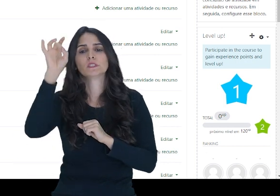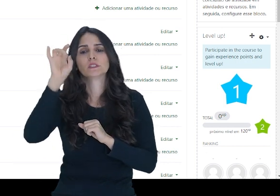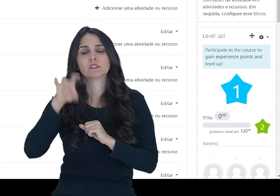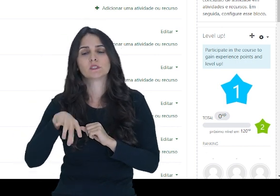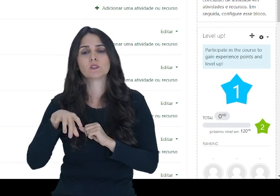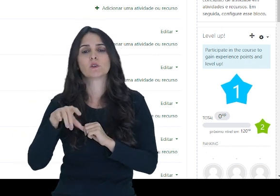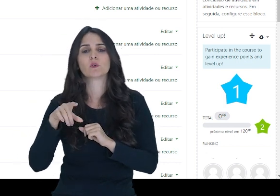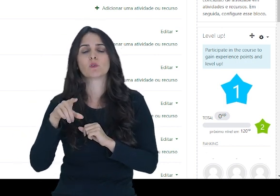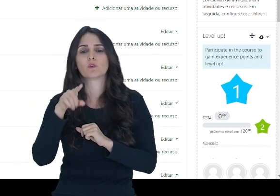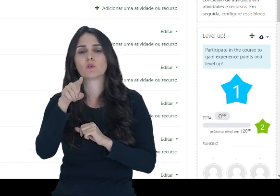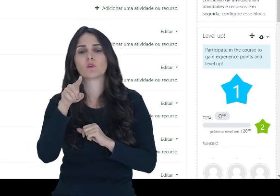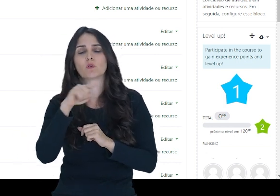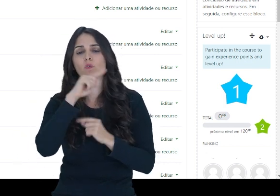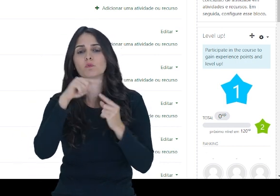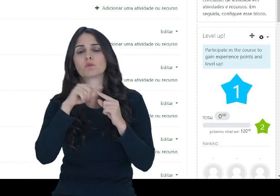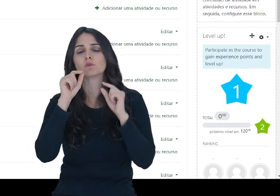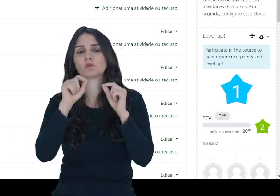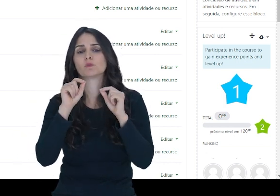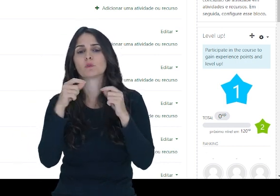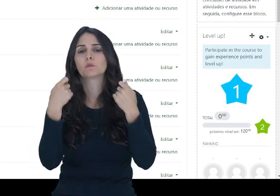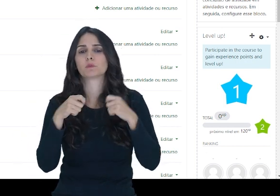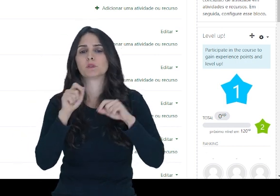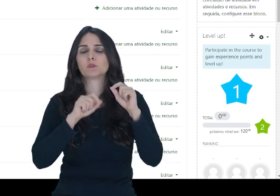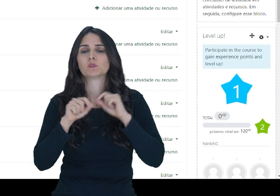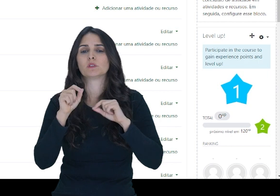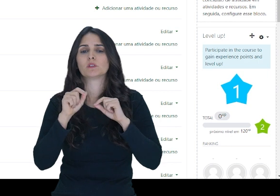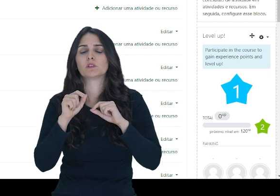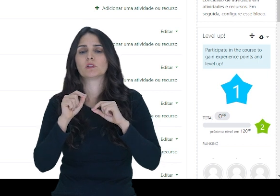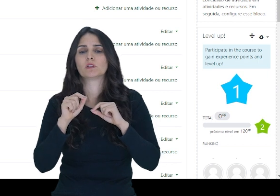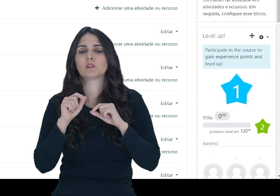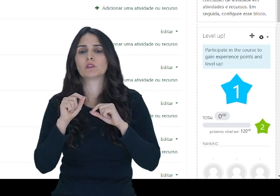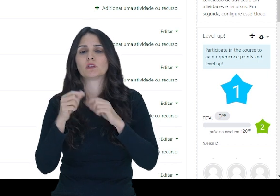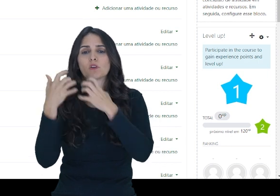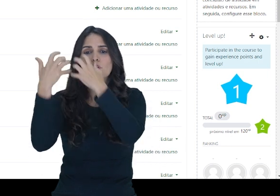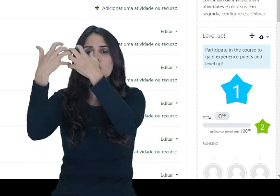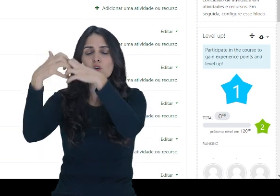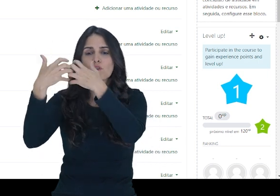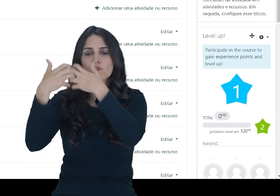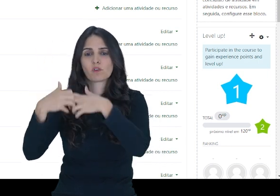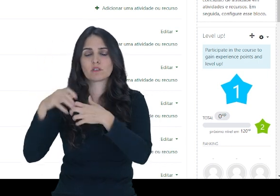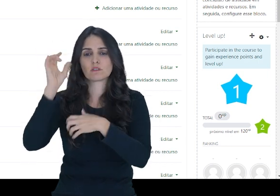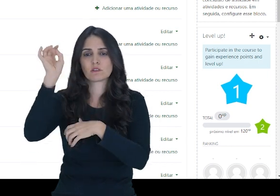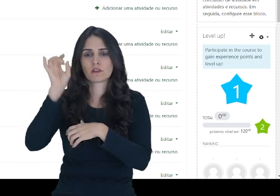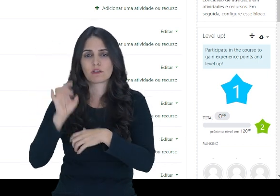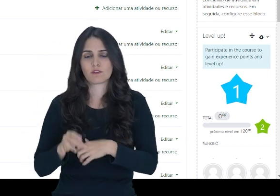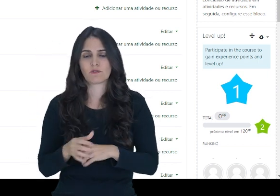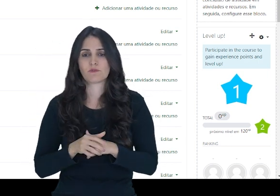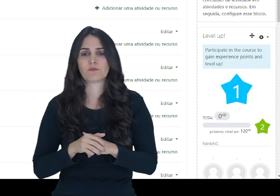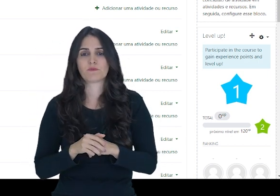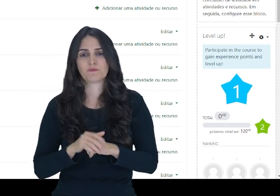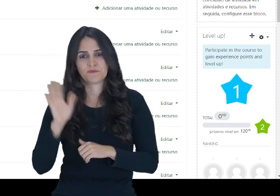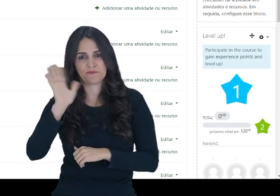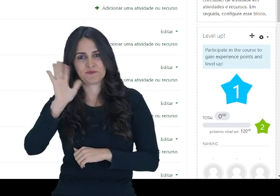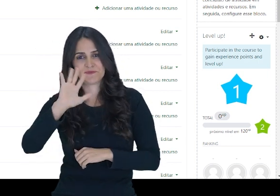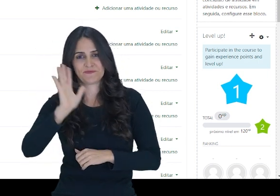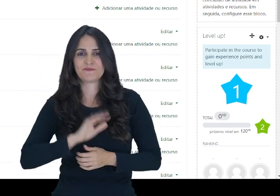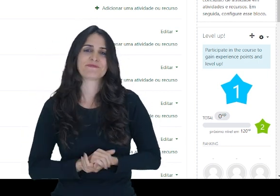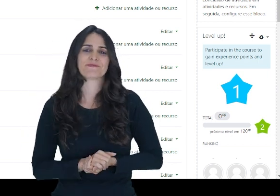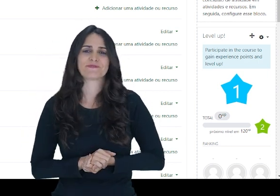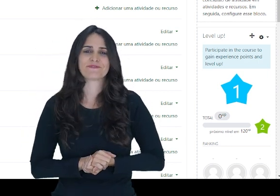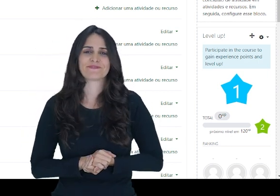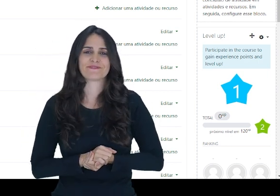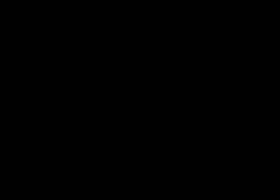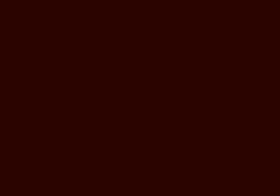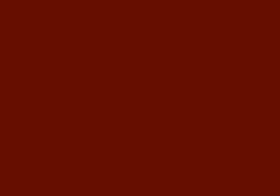sejam funcionais compram o seu objetivo é preciso então explorar as configurações de cada um deles até